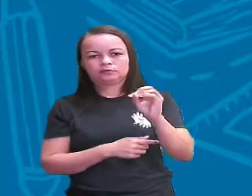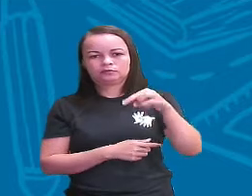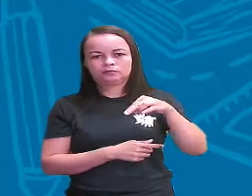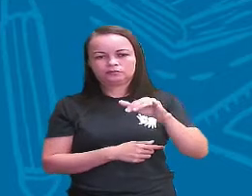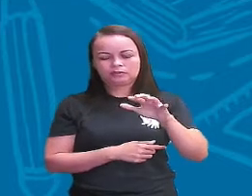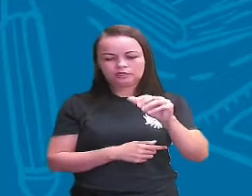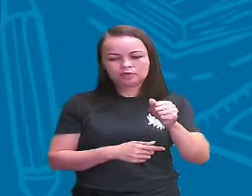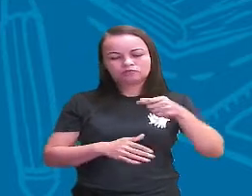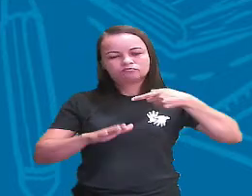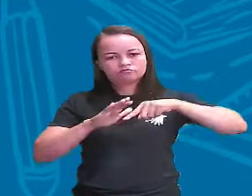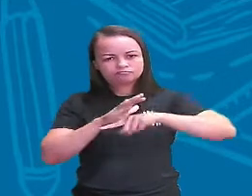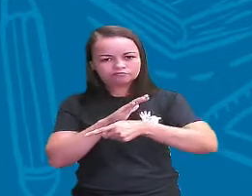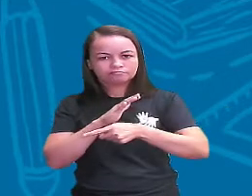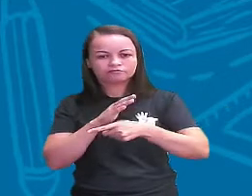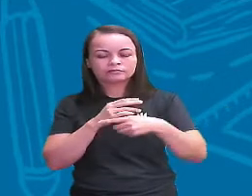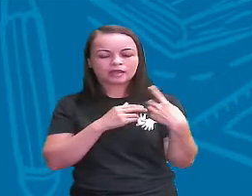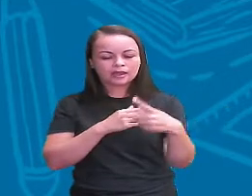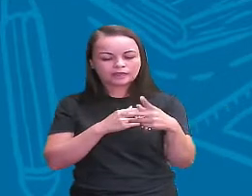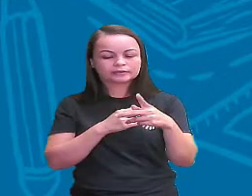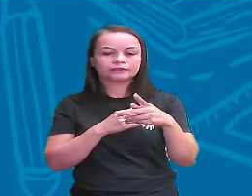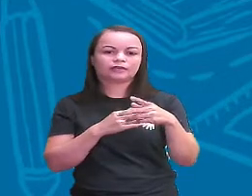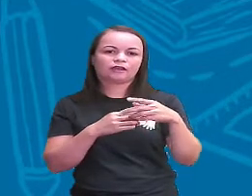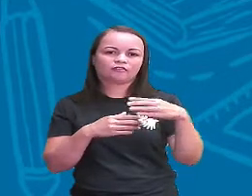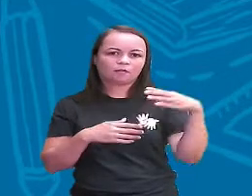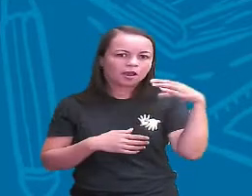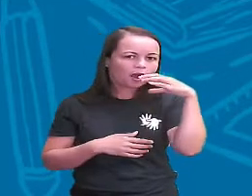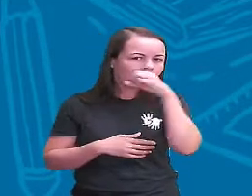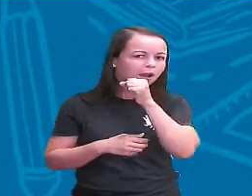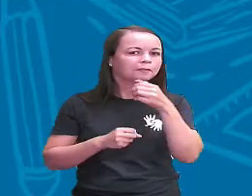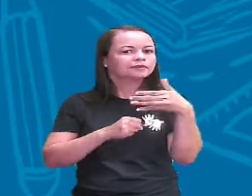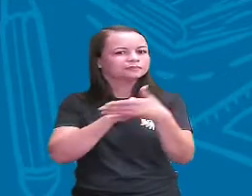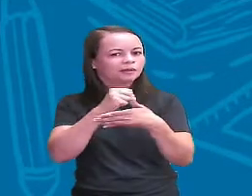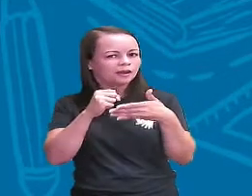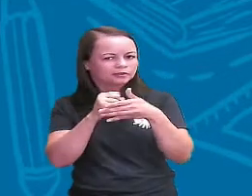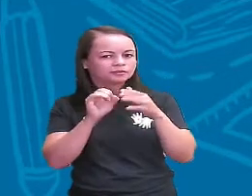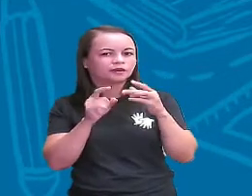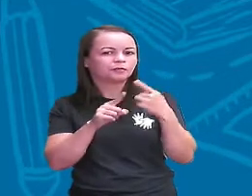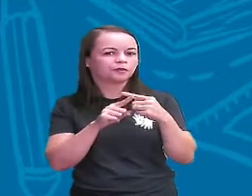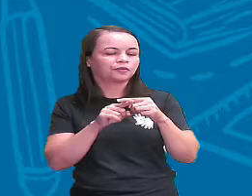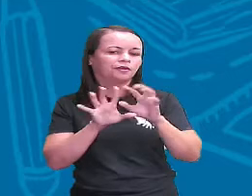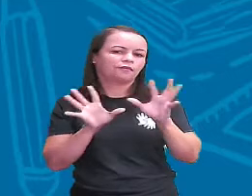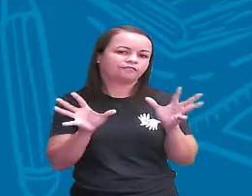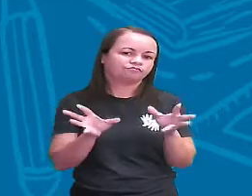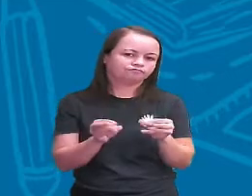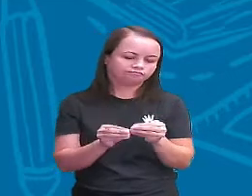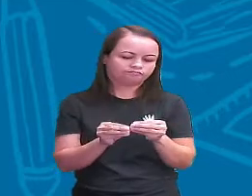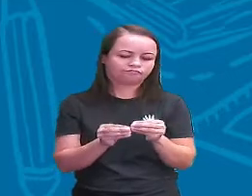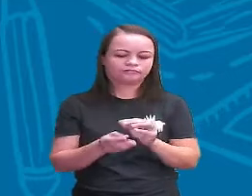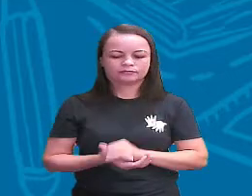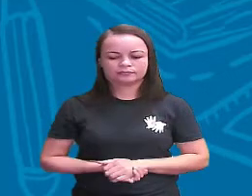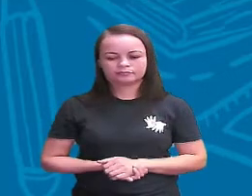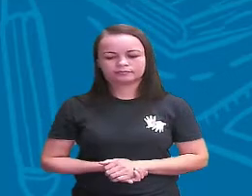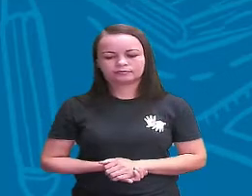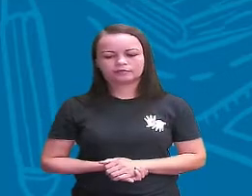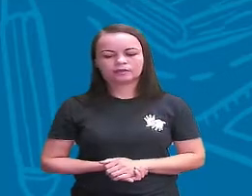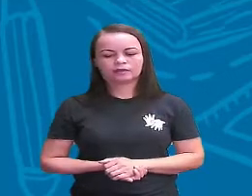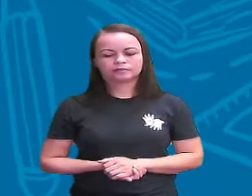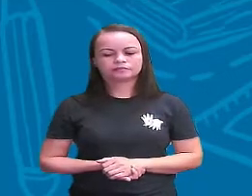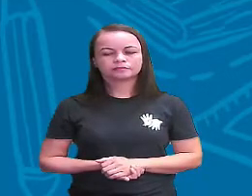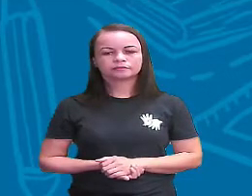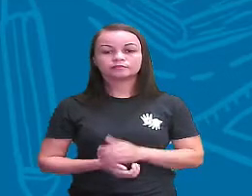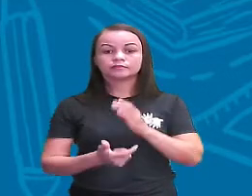aprofundada. Essa aqui é uma forma rápida, básica, como é uma revisão, tá? Então, aí, sílaba